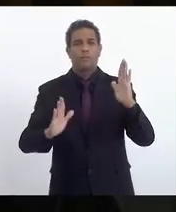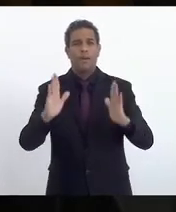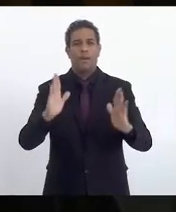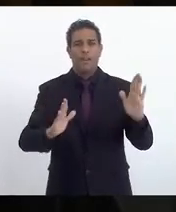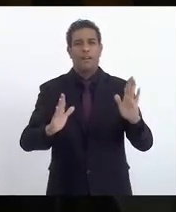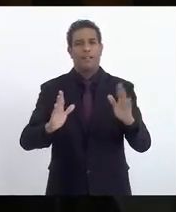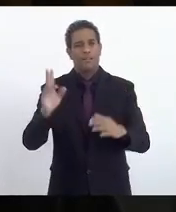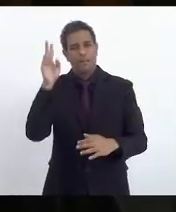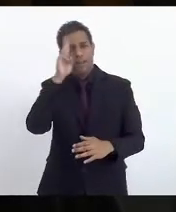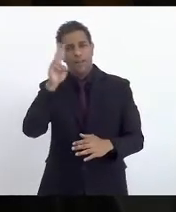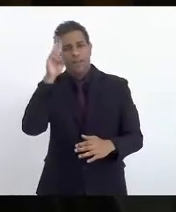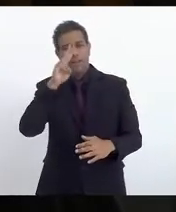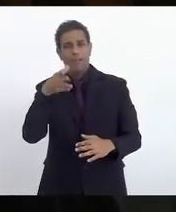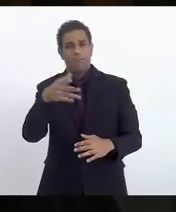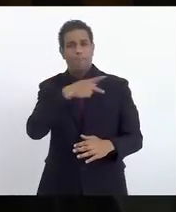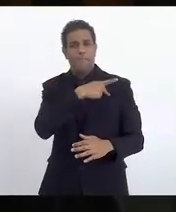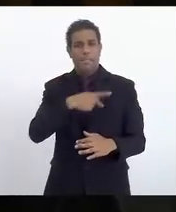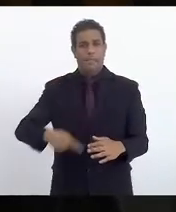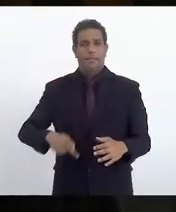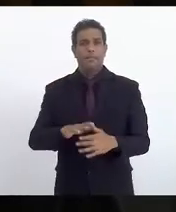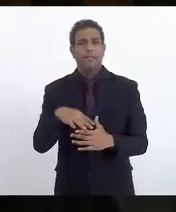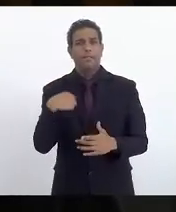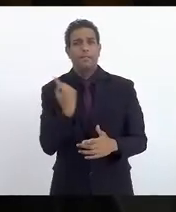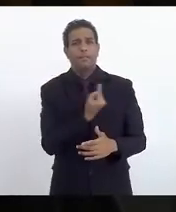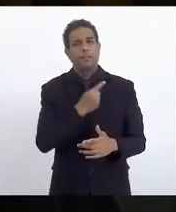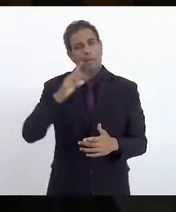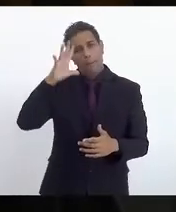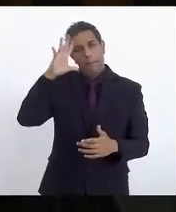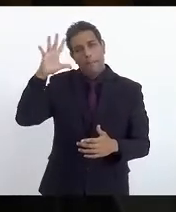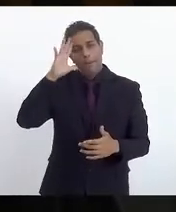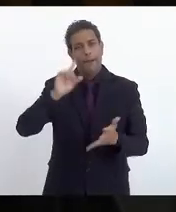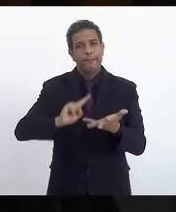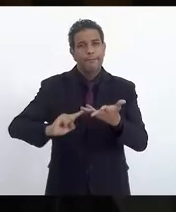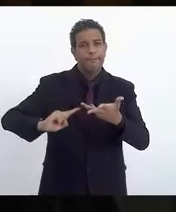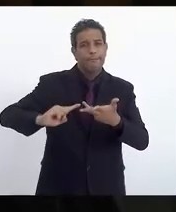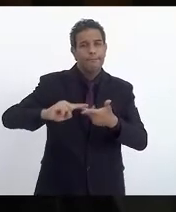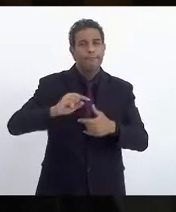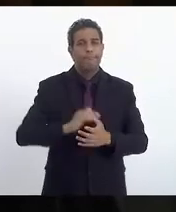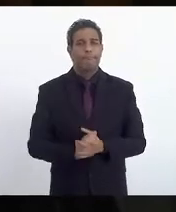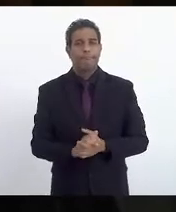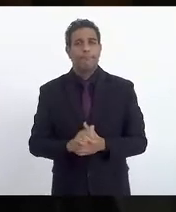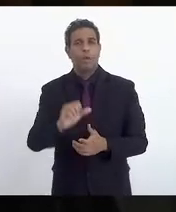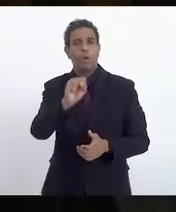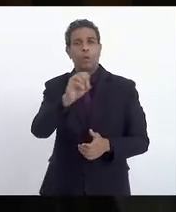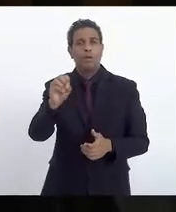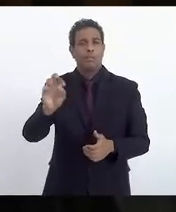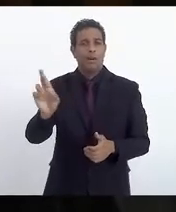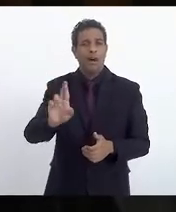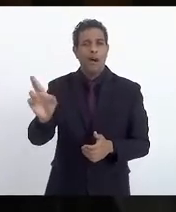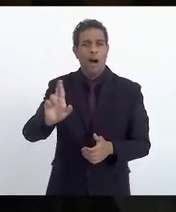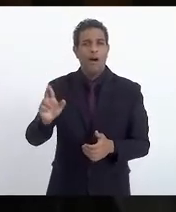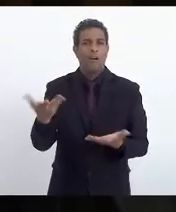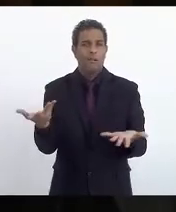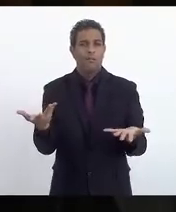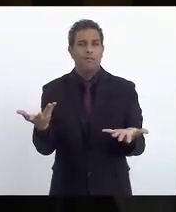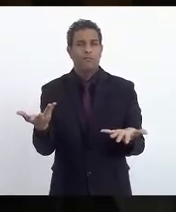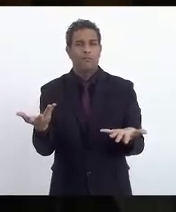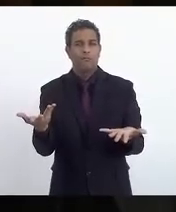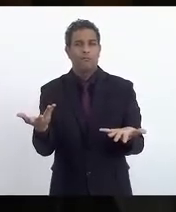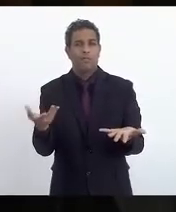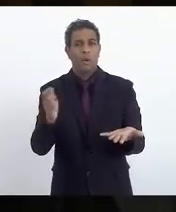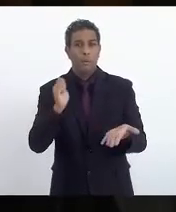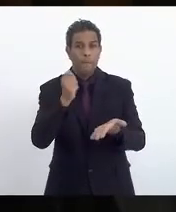época senhora presidente imaginávamos que podia ser no máximo 80 reagir o